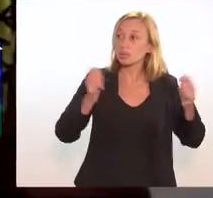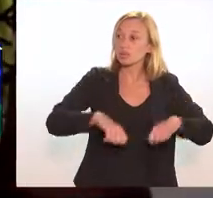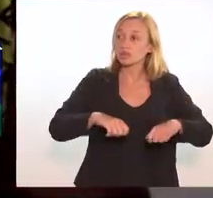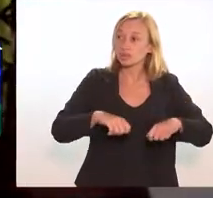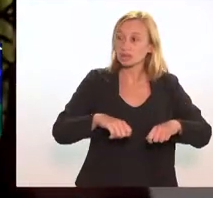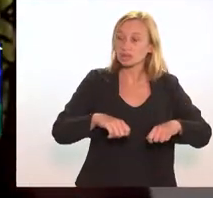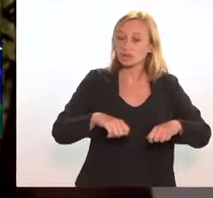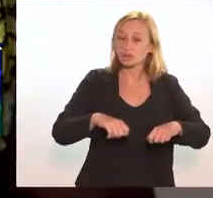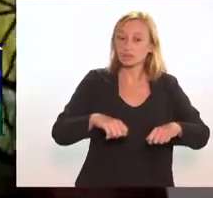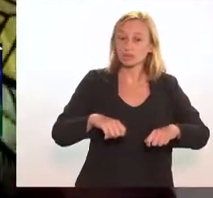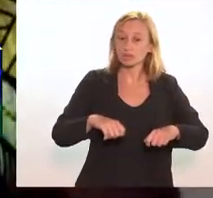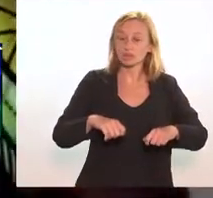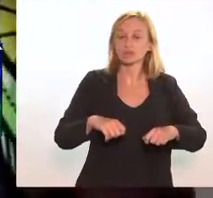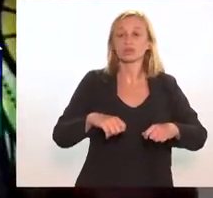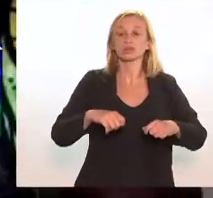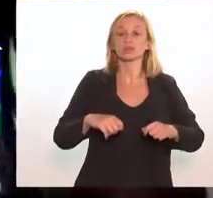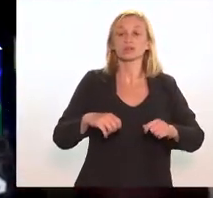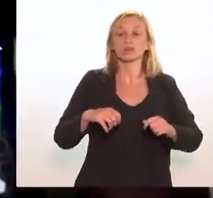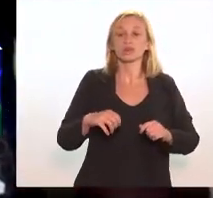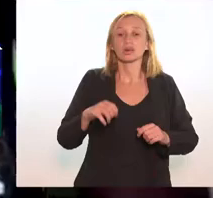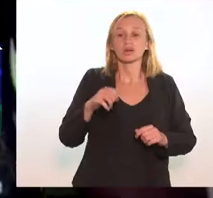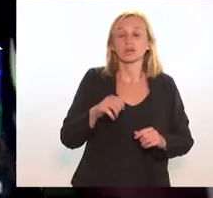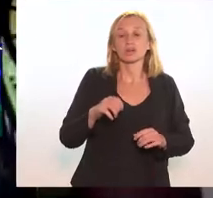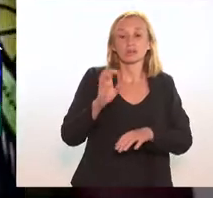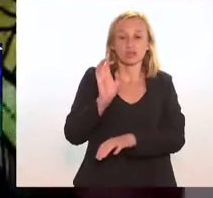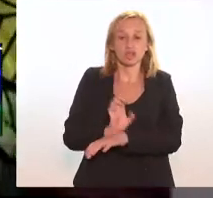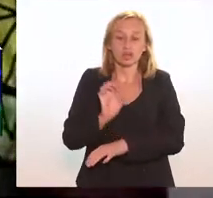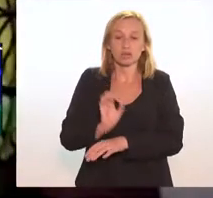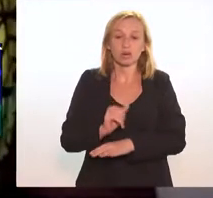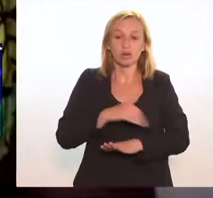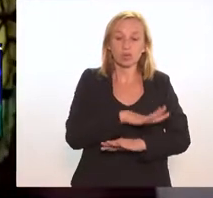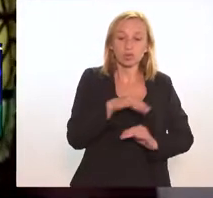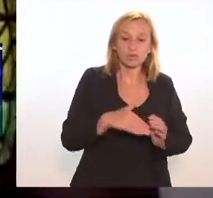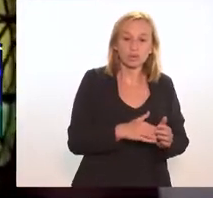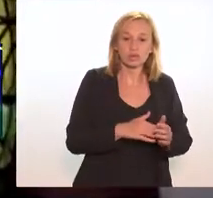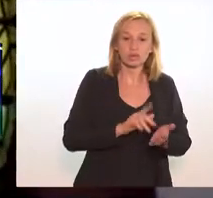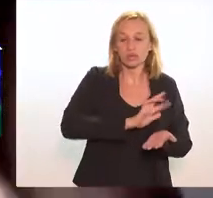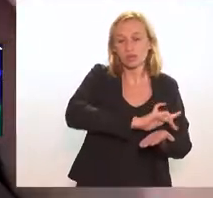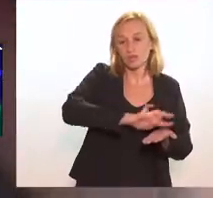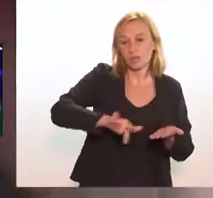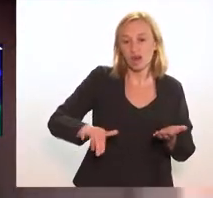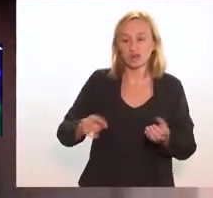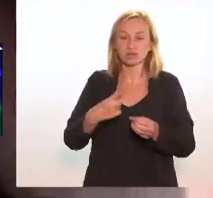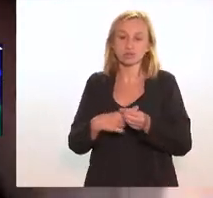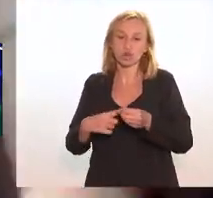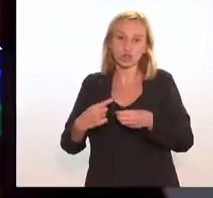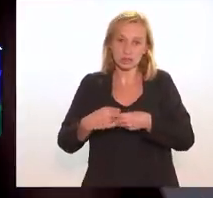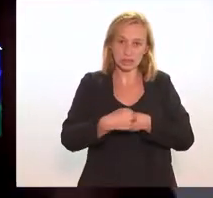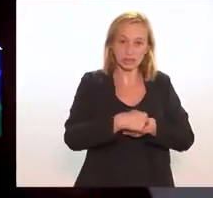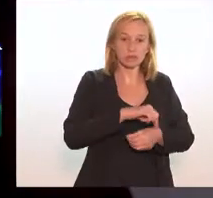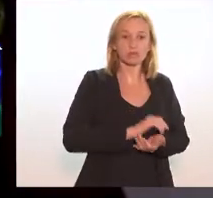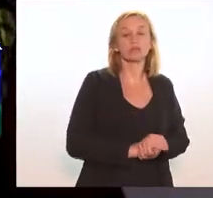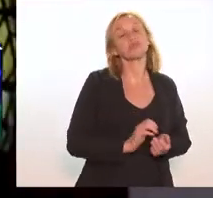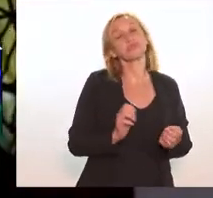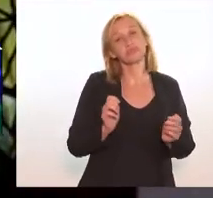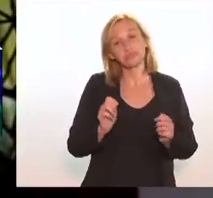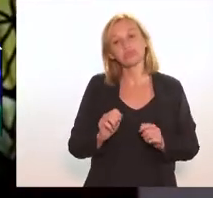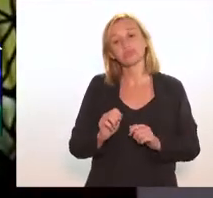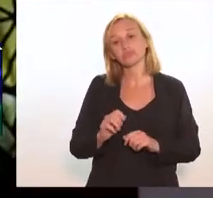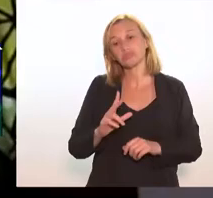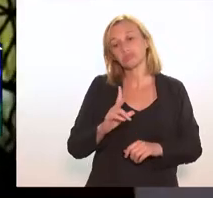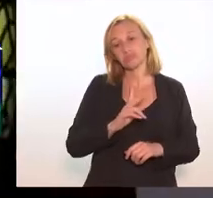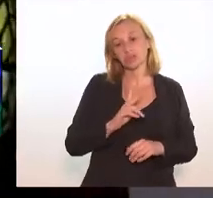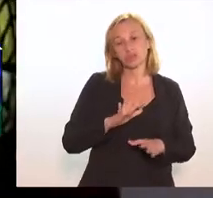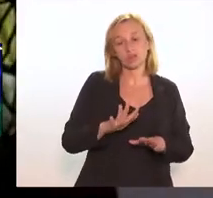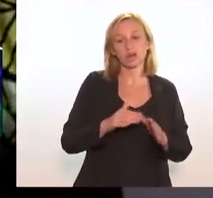da rede estadual como um todo desencadeou diversos municípios que, por si, né,